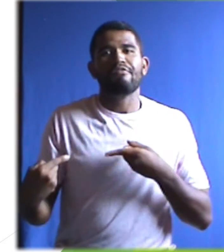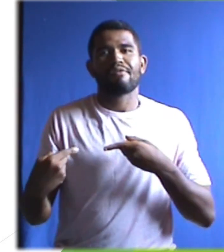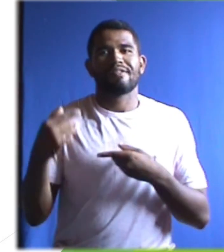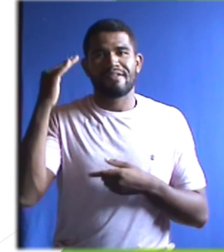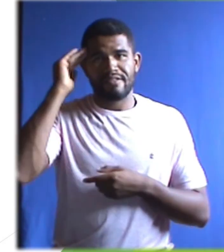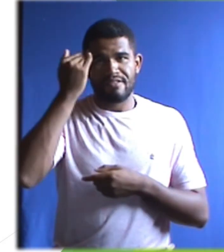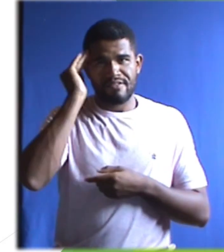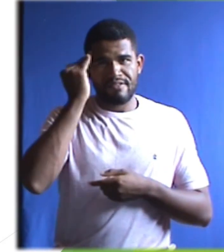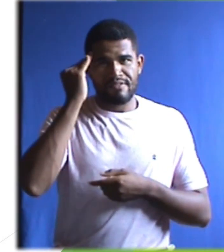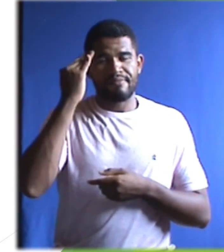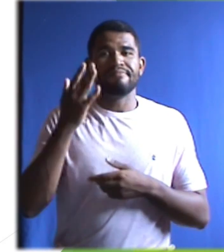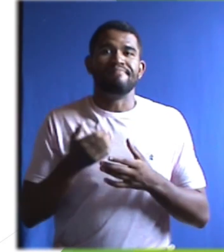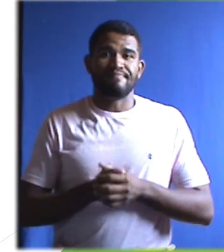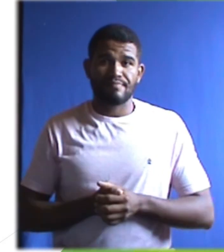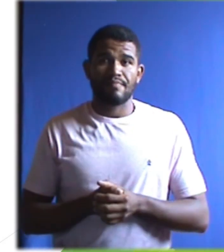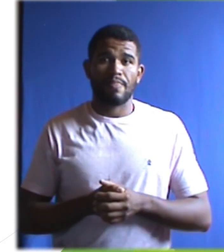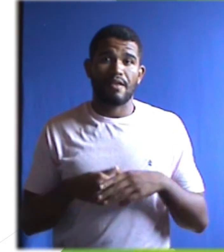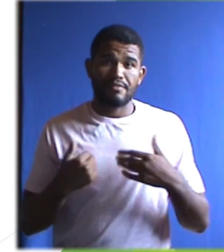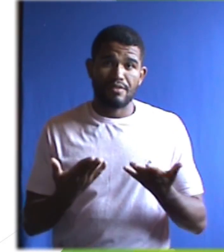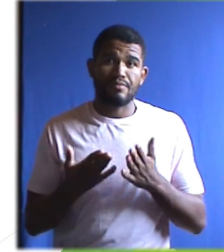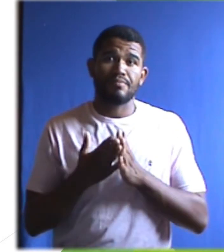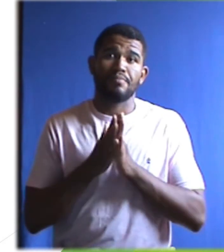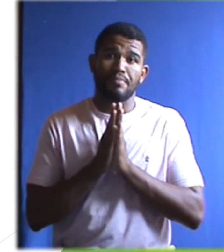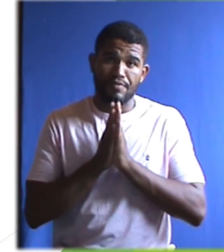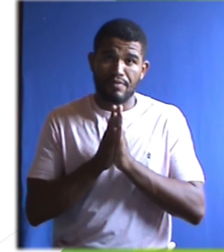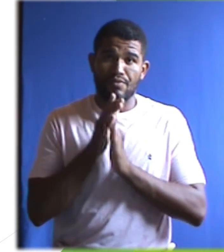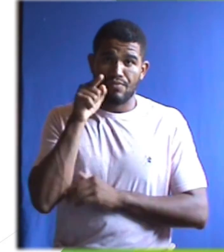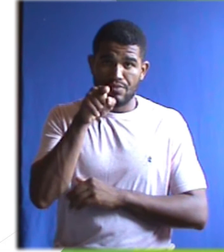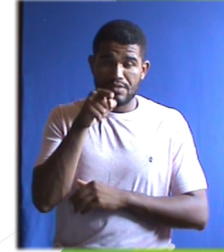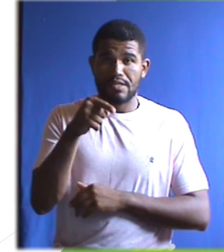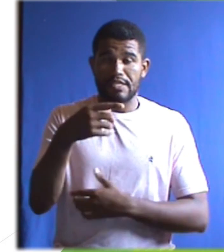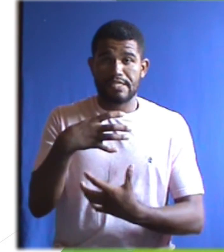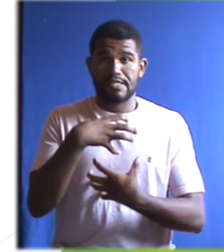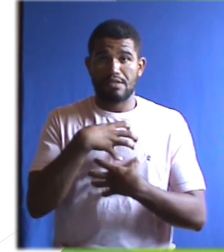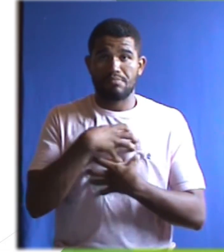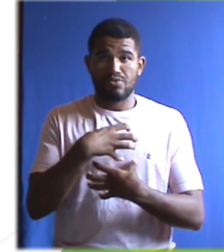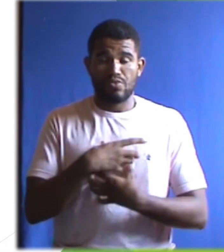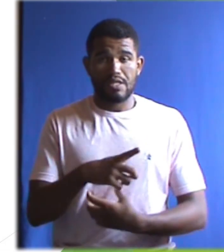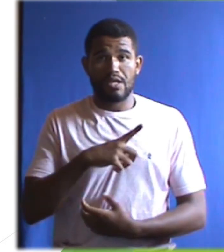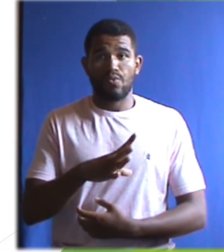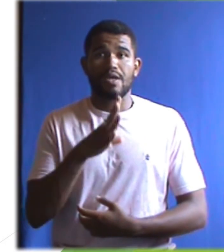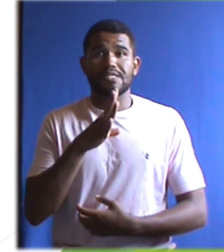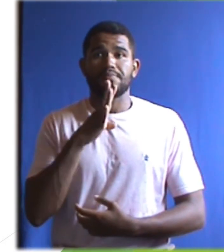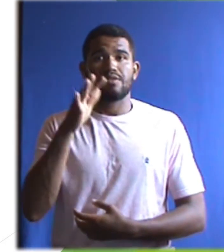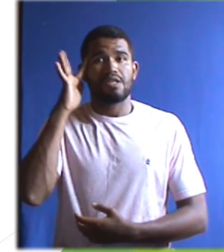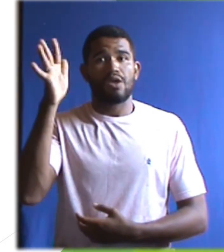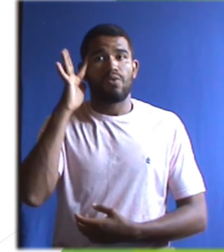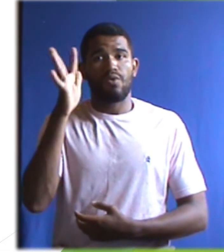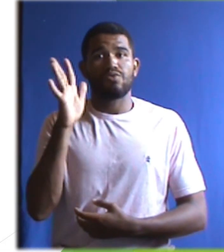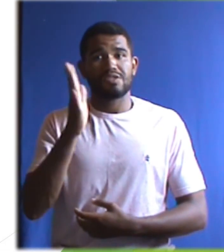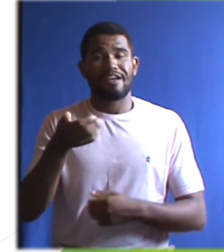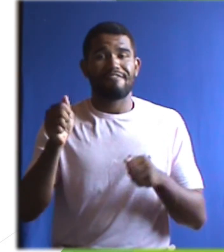método especificamente e não um outro e o porquê. Então, seja uma pessoa que